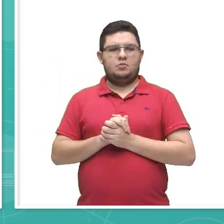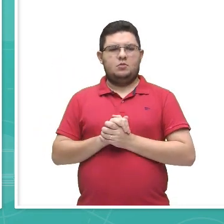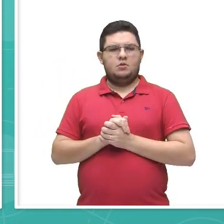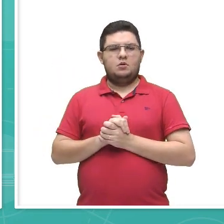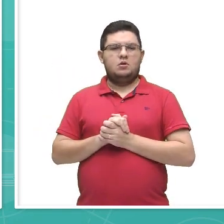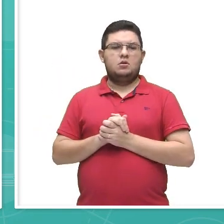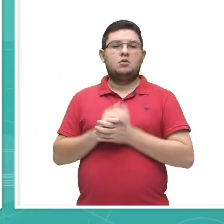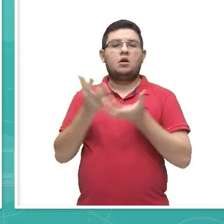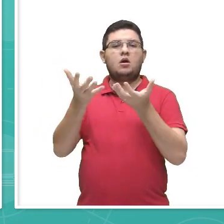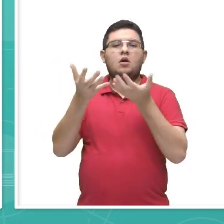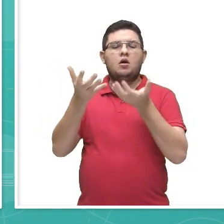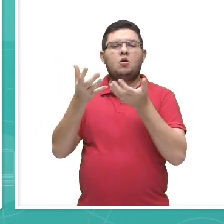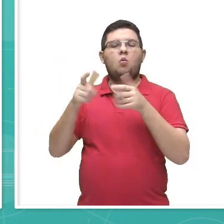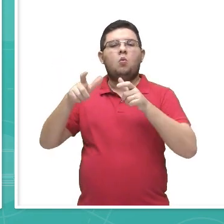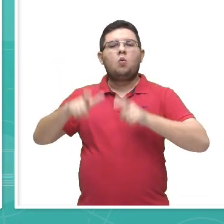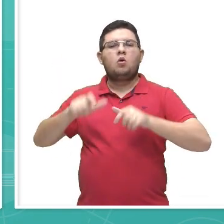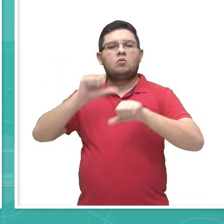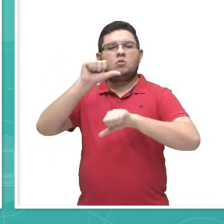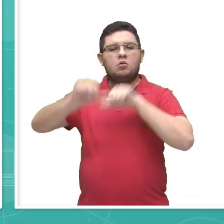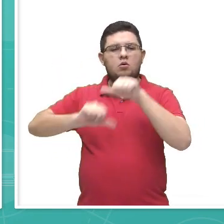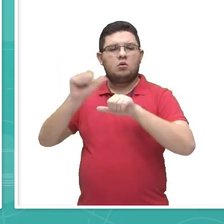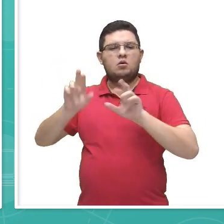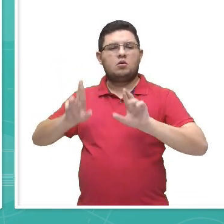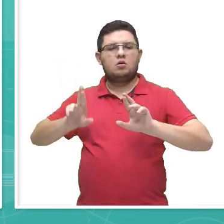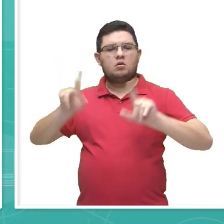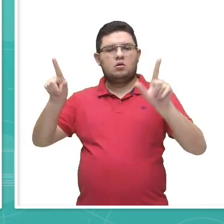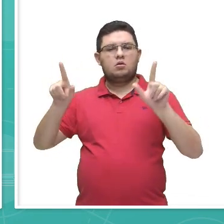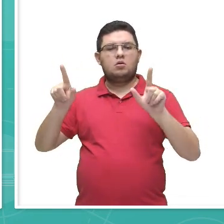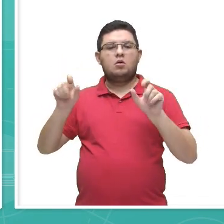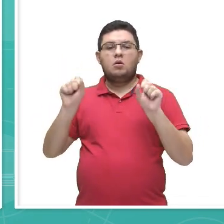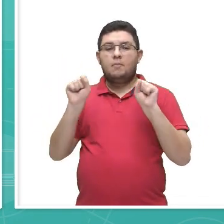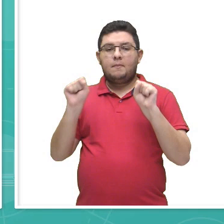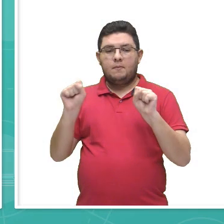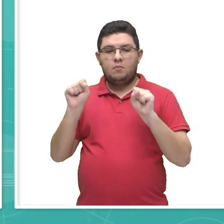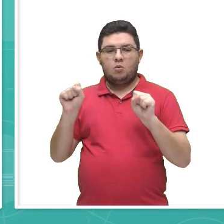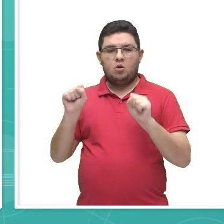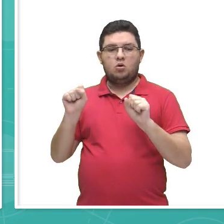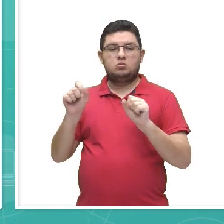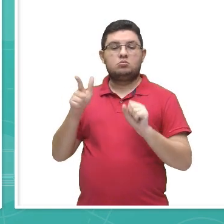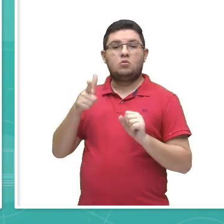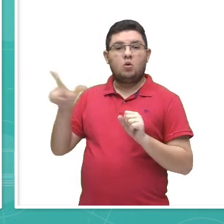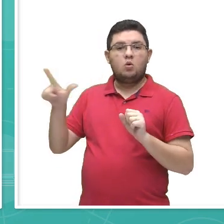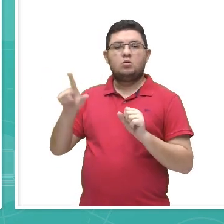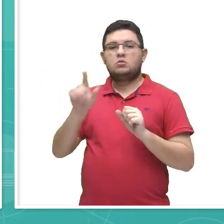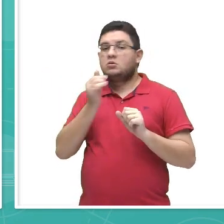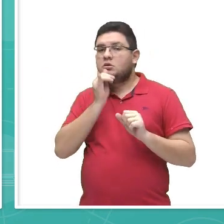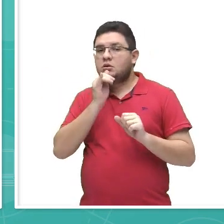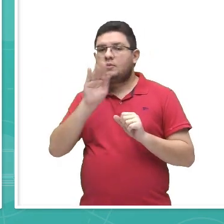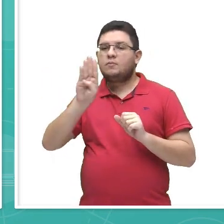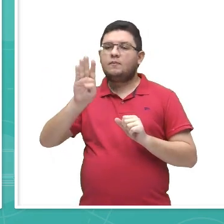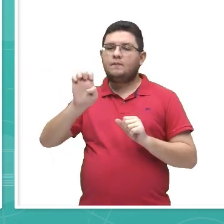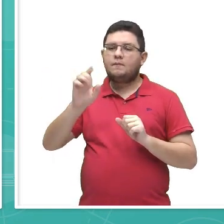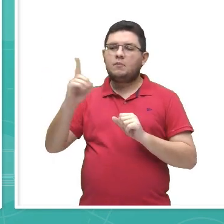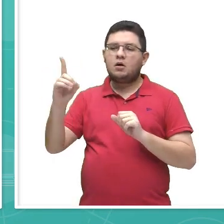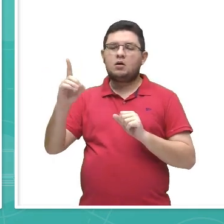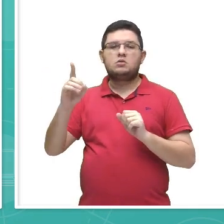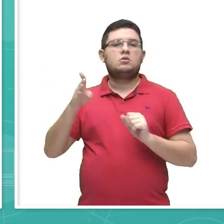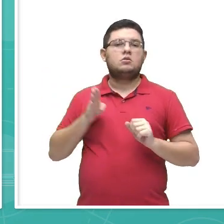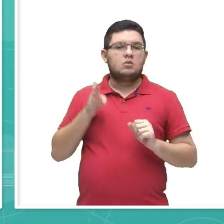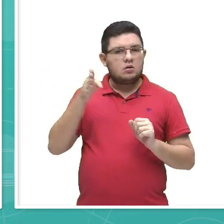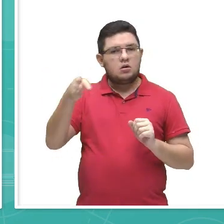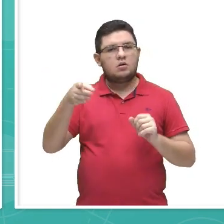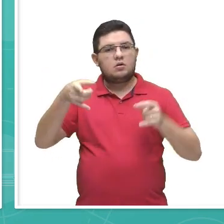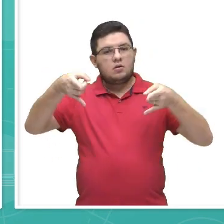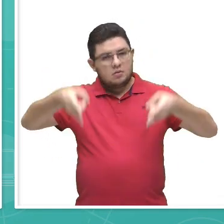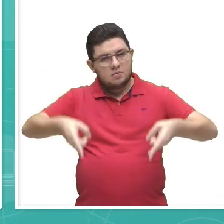atrás, ó. Aqui é go to school, aqui já mudou. Go to bed, ir para a cama. E assim por diante,